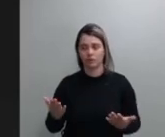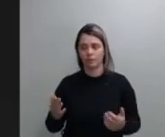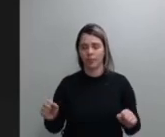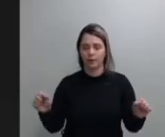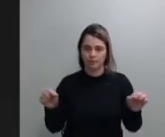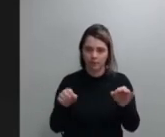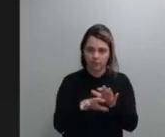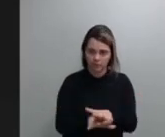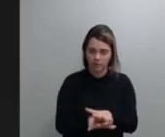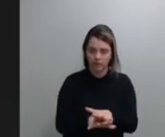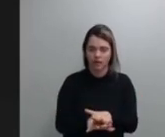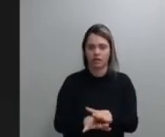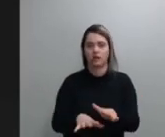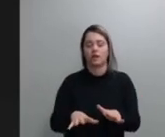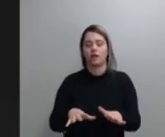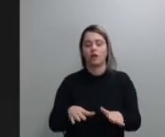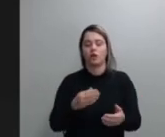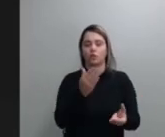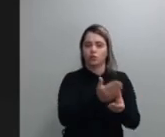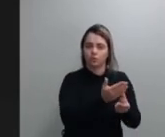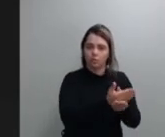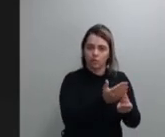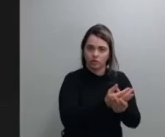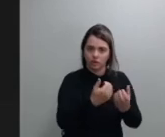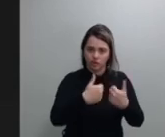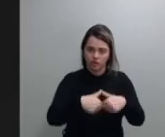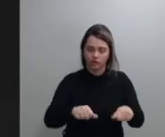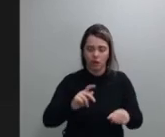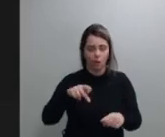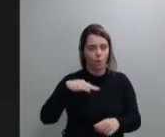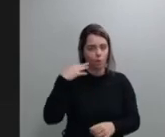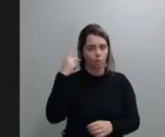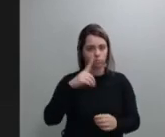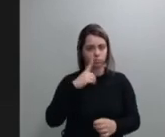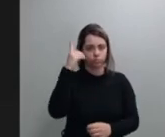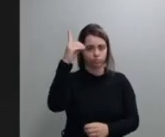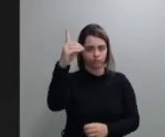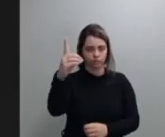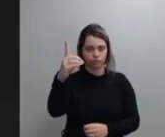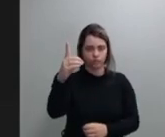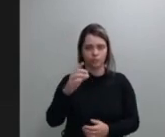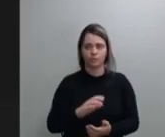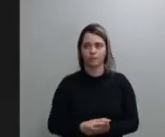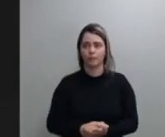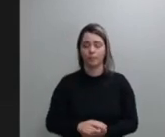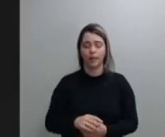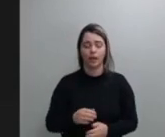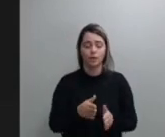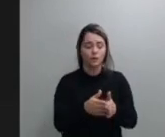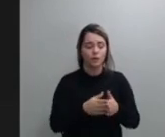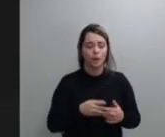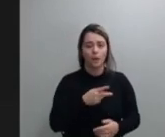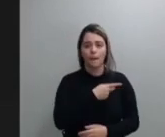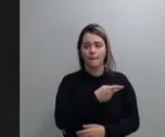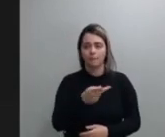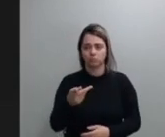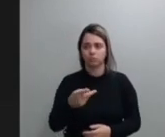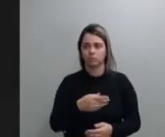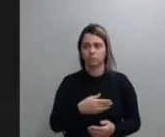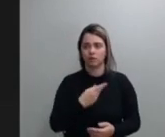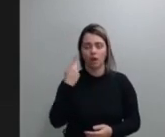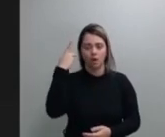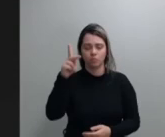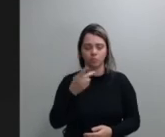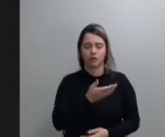processos esses sete processos para a próxima pauta e vou pedir então apenas aos colegas que permaneçam que quando a